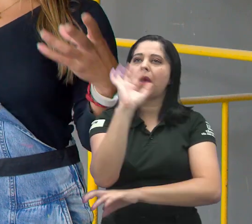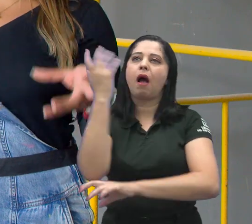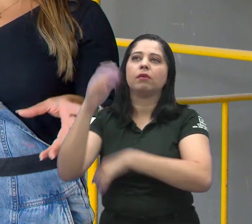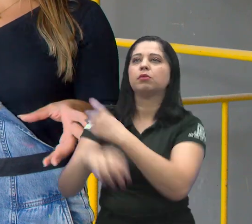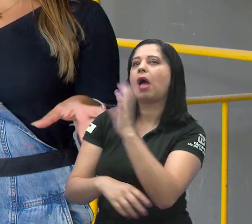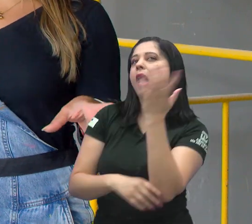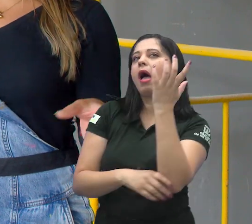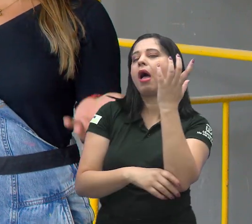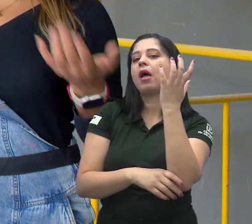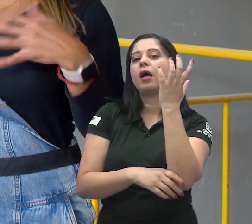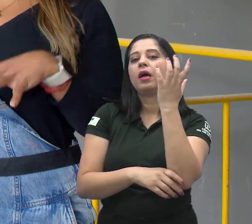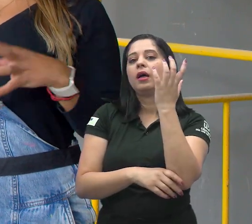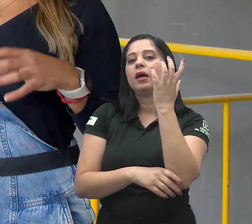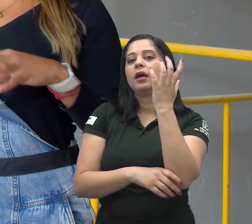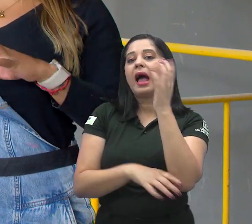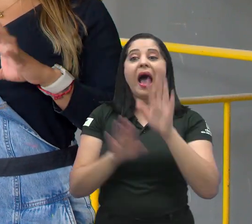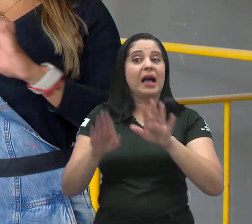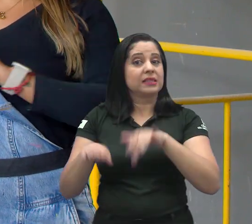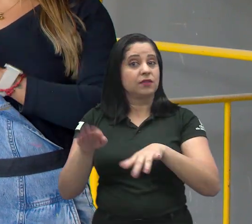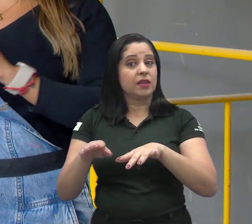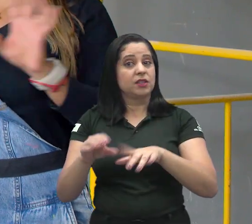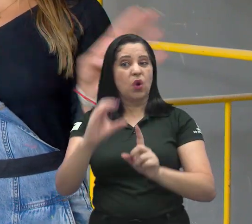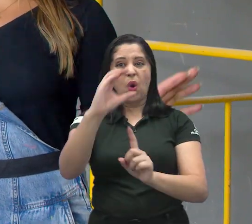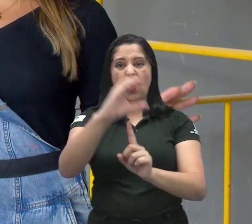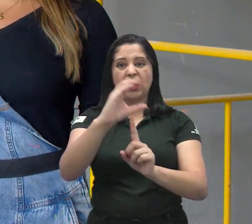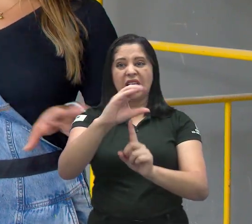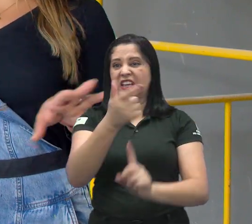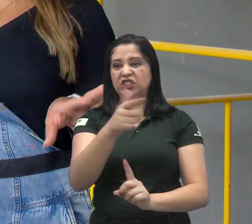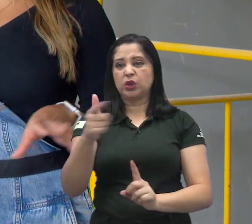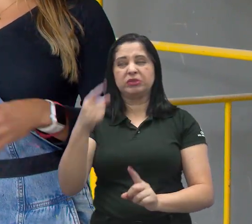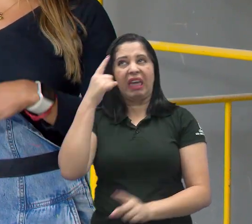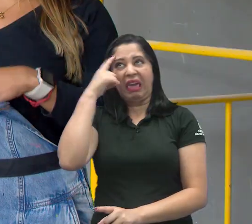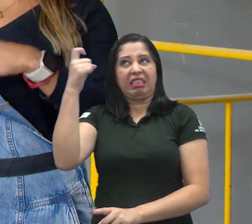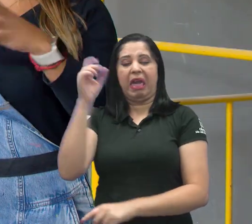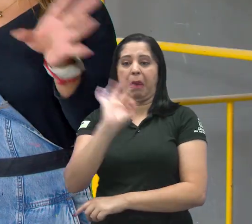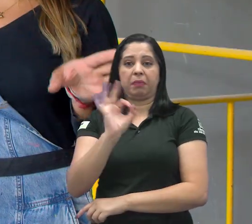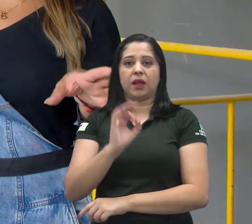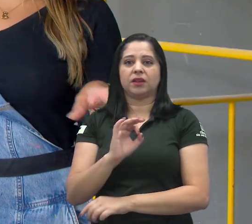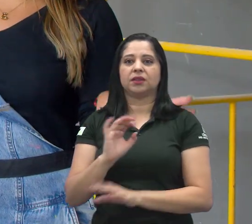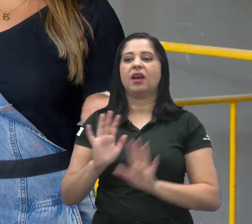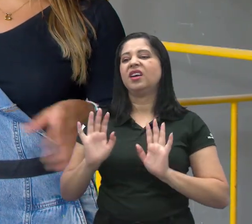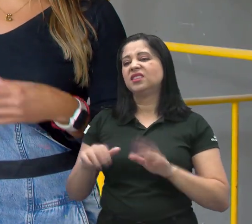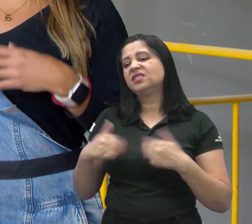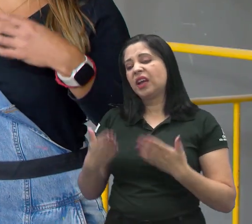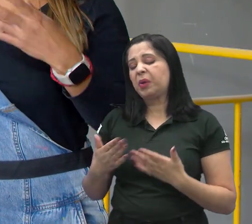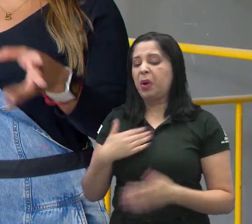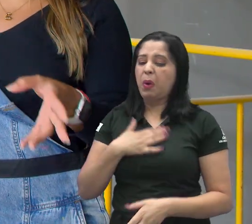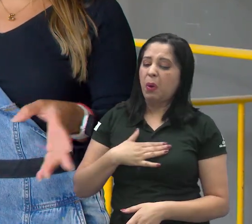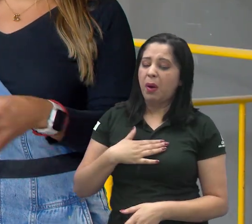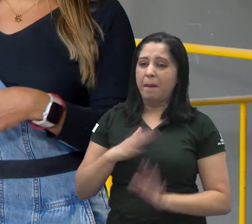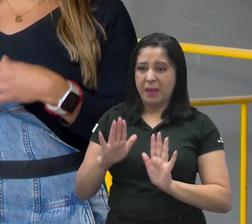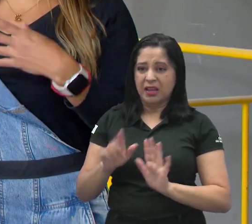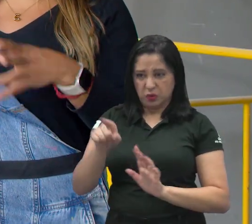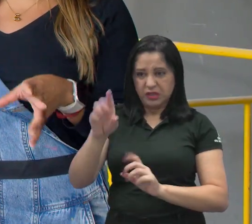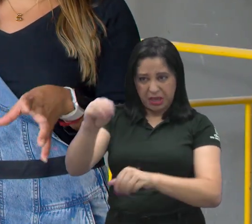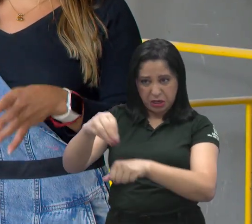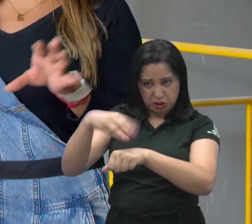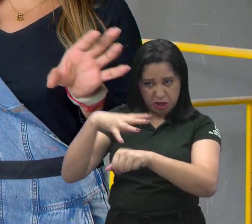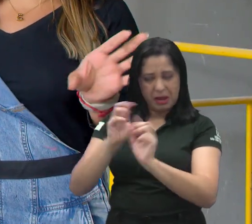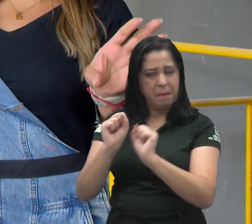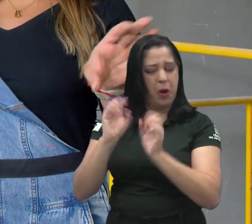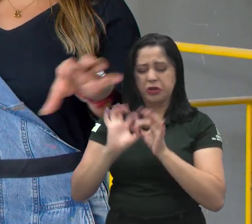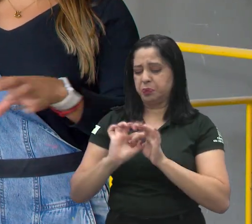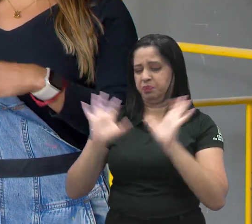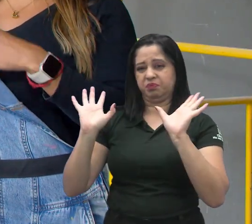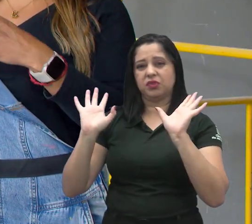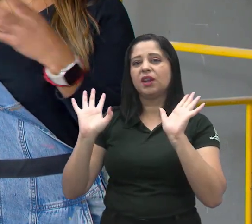tenha bastante verde. E muitas vezes ele não me procura com referência nenhuma. Érica, eu tenho mais ou menos essa ideia, mas se você quiser sugerir, fica aberto.